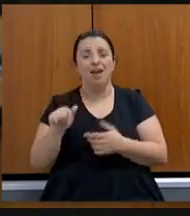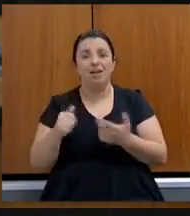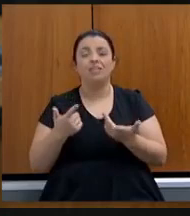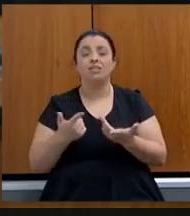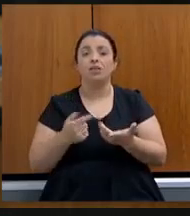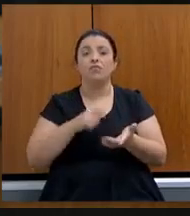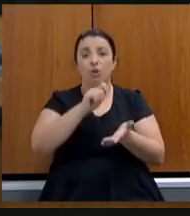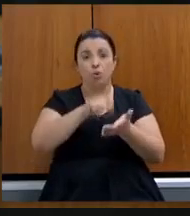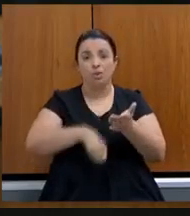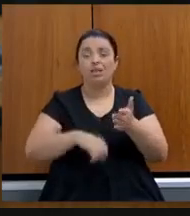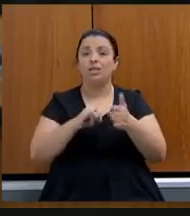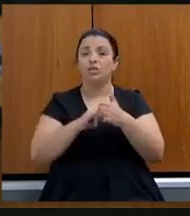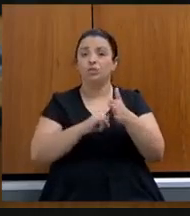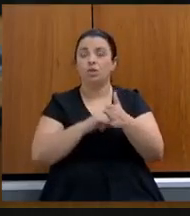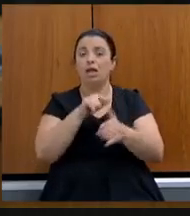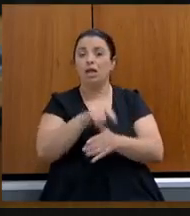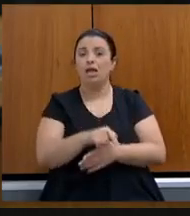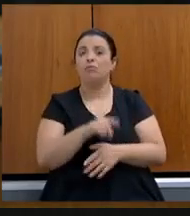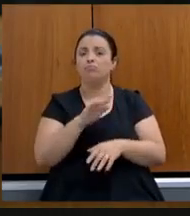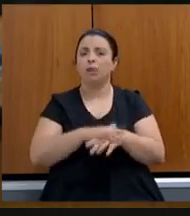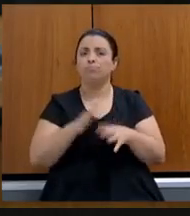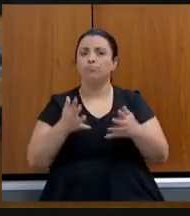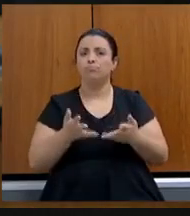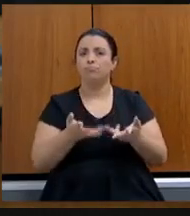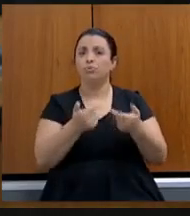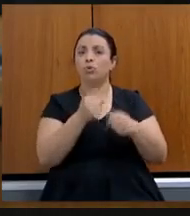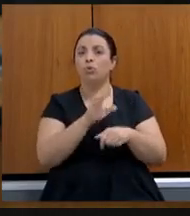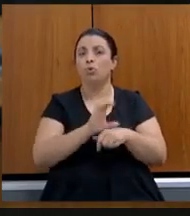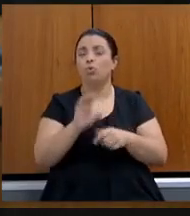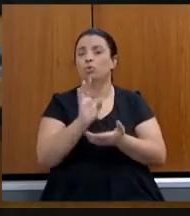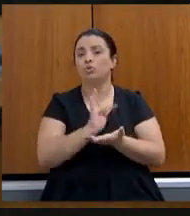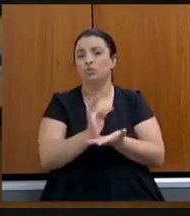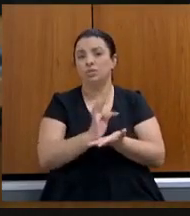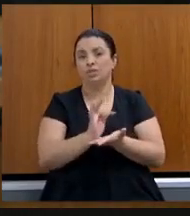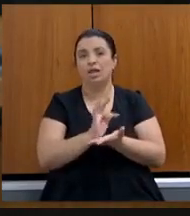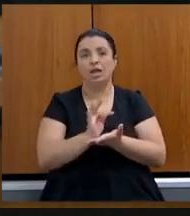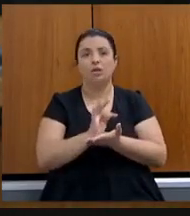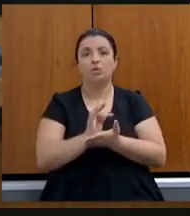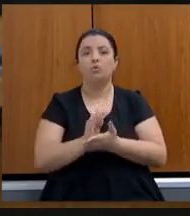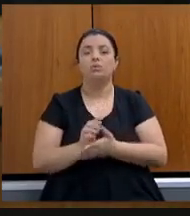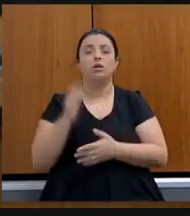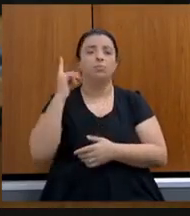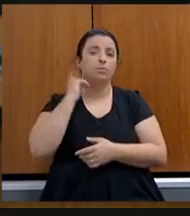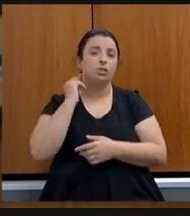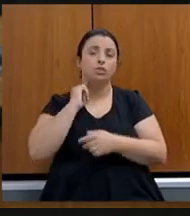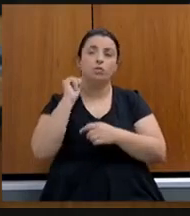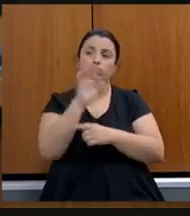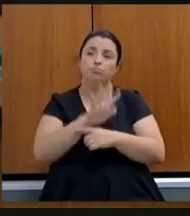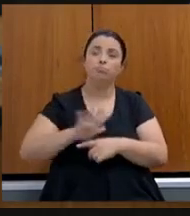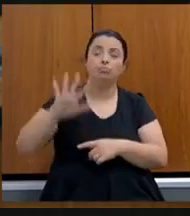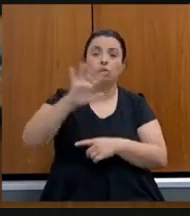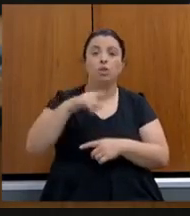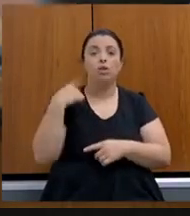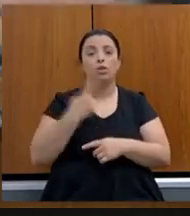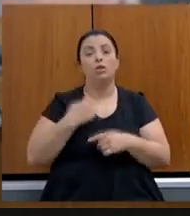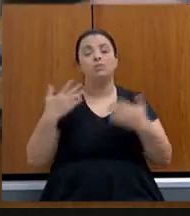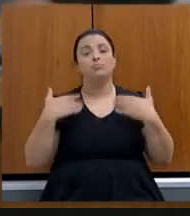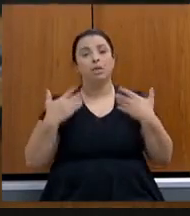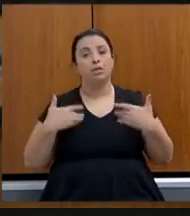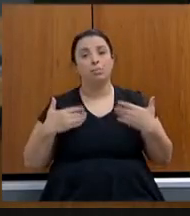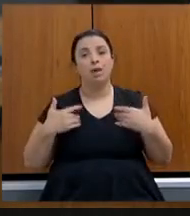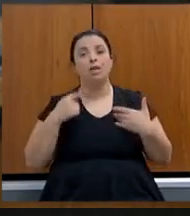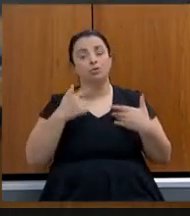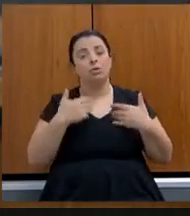instituições que tem muita expertise em curso técnico espalhadas por todo o Estado então estamos muito animados aí com